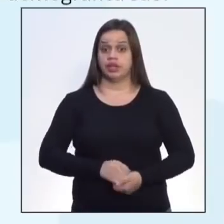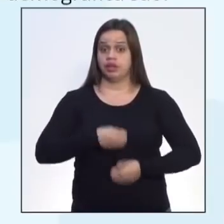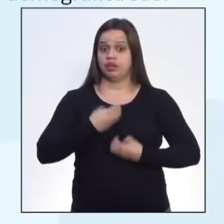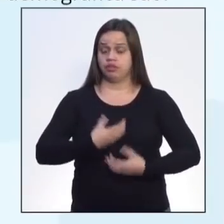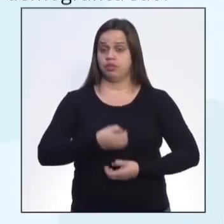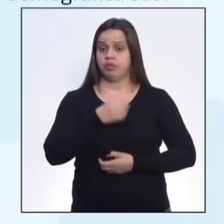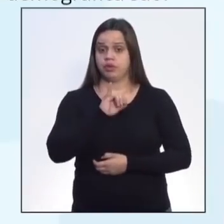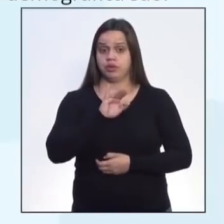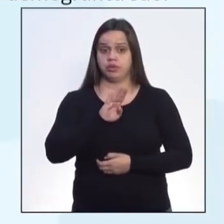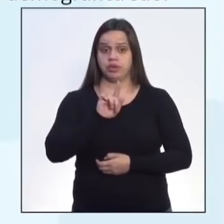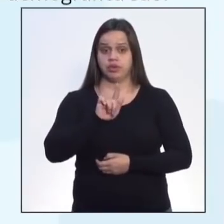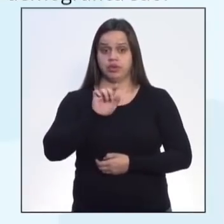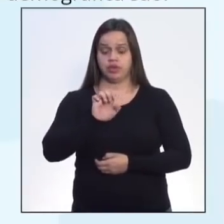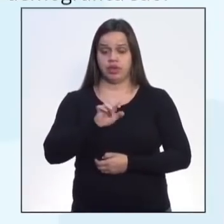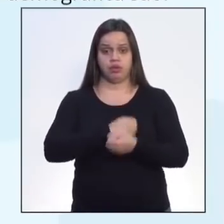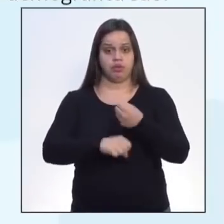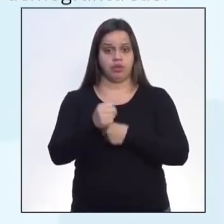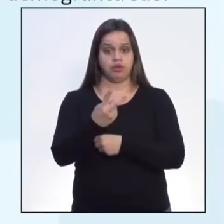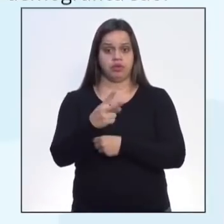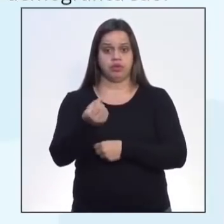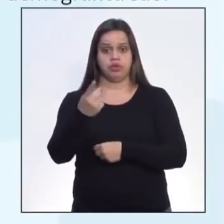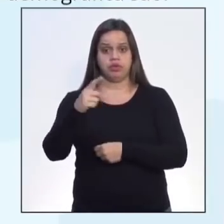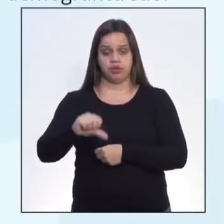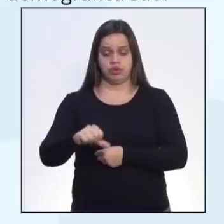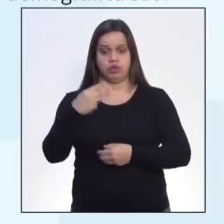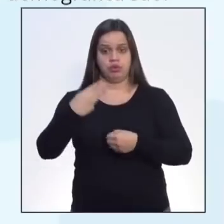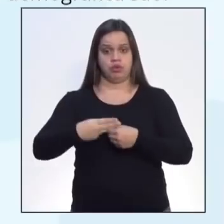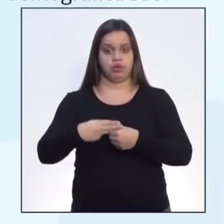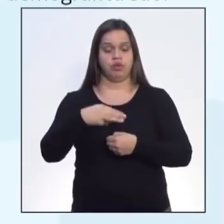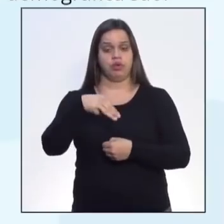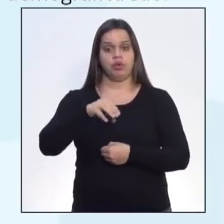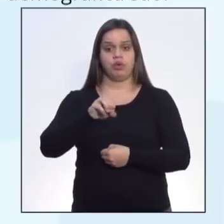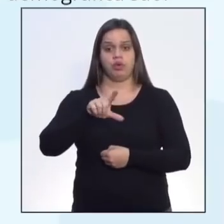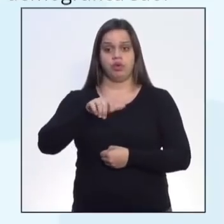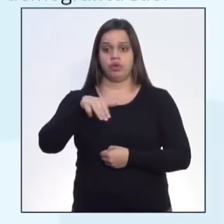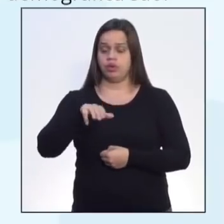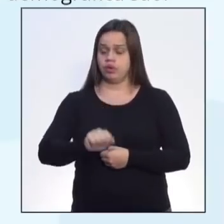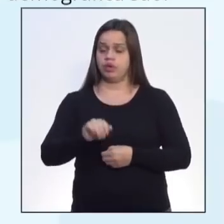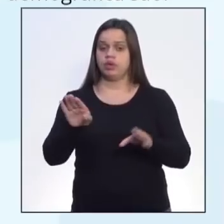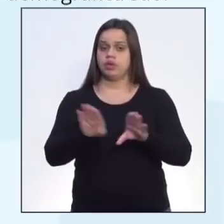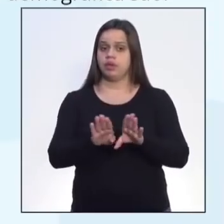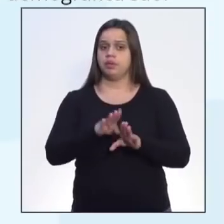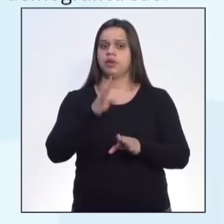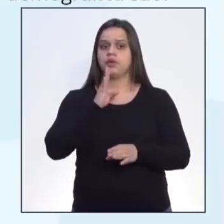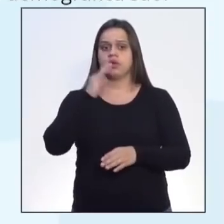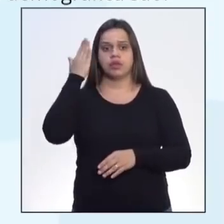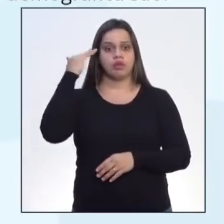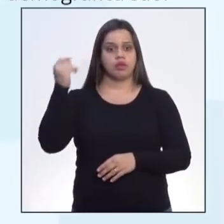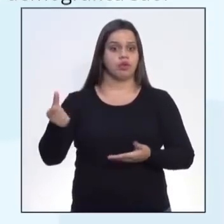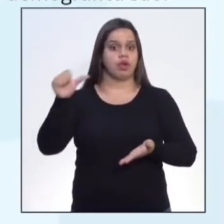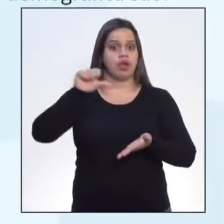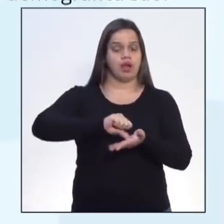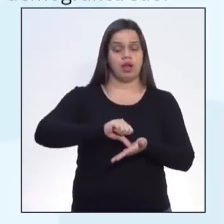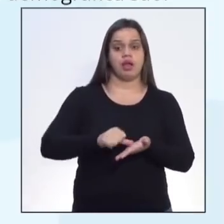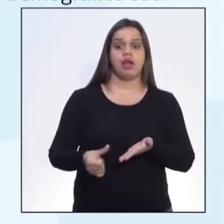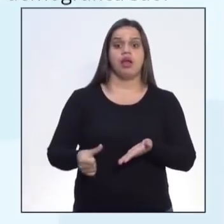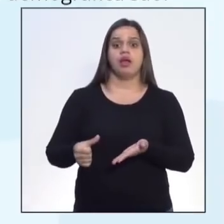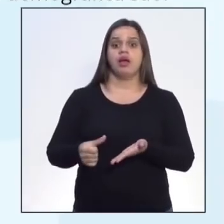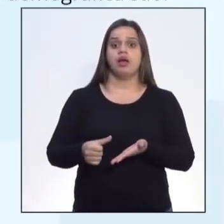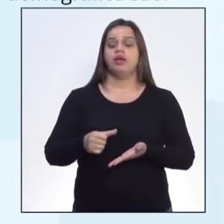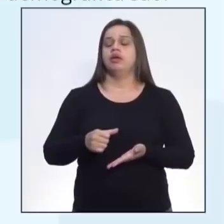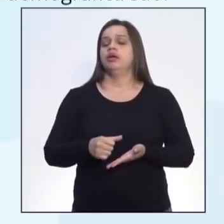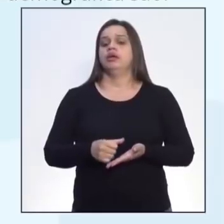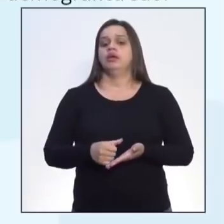IBGE 2019, o município de Colina, também conhecido como capital nacional do cavalo,